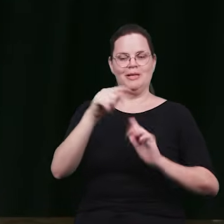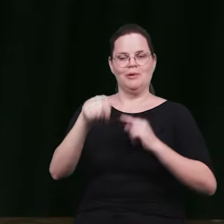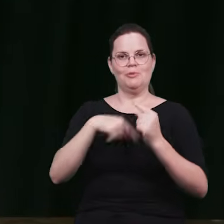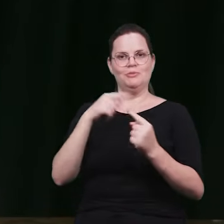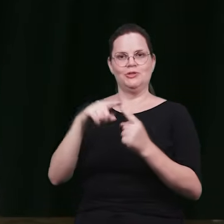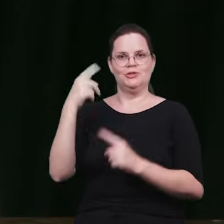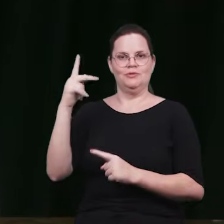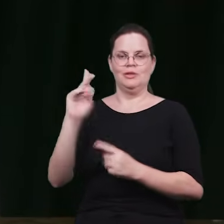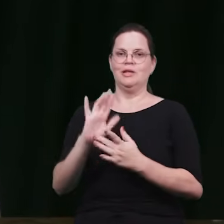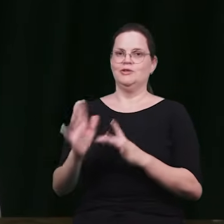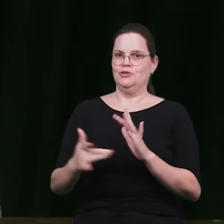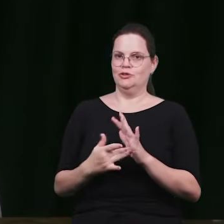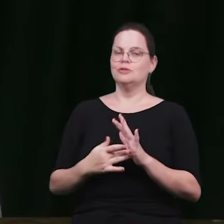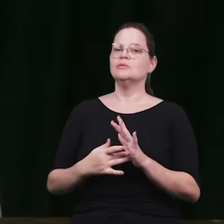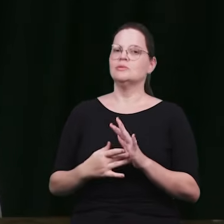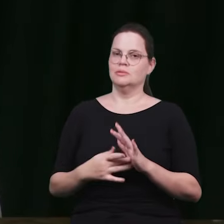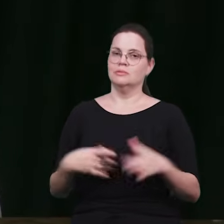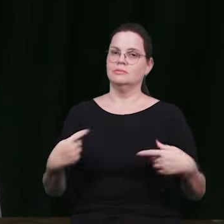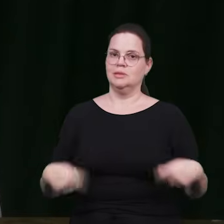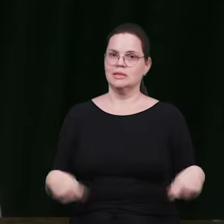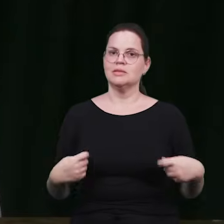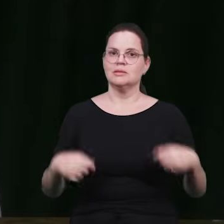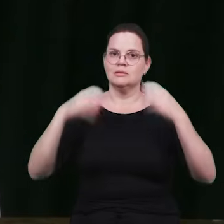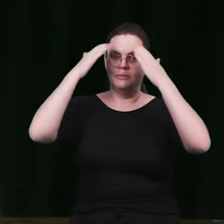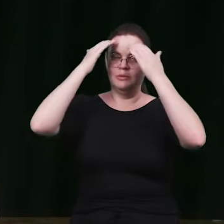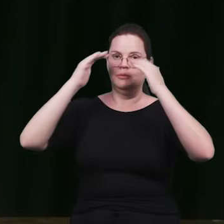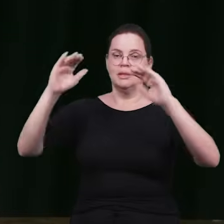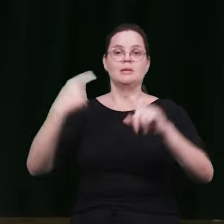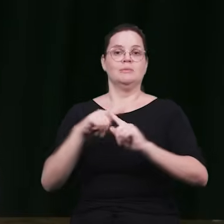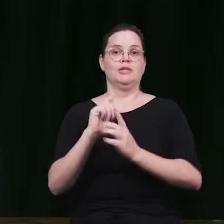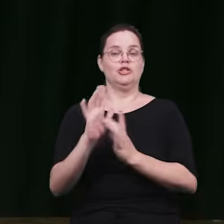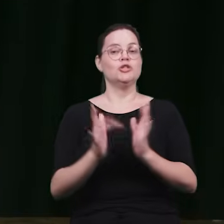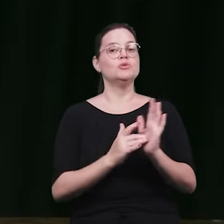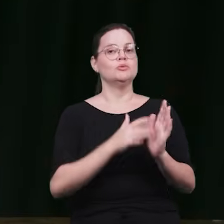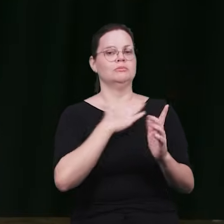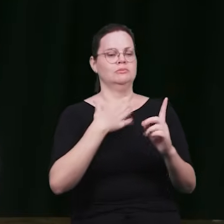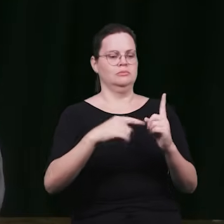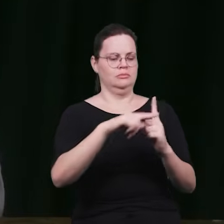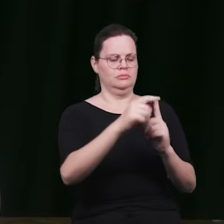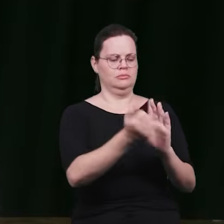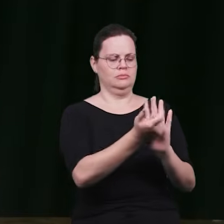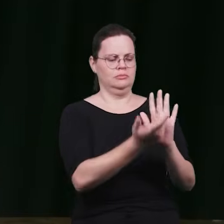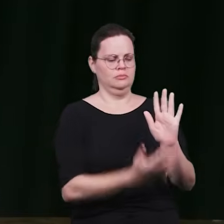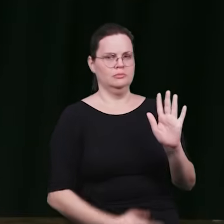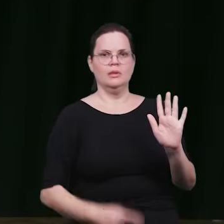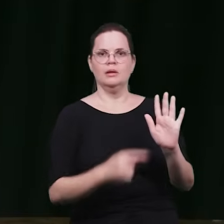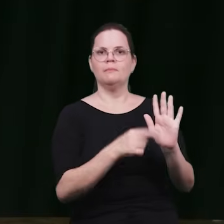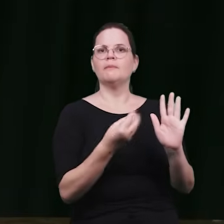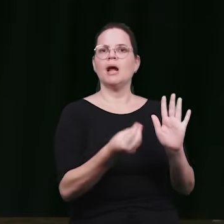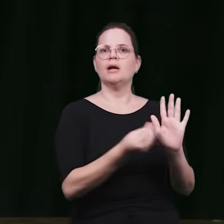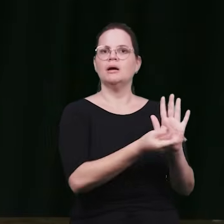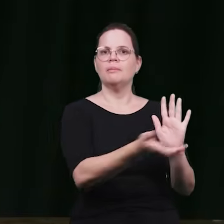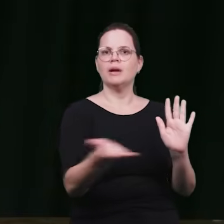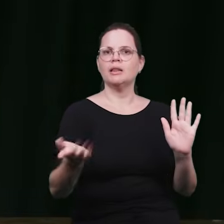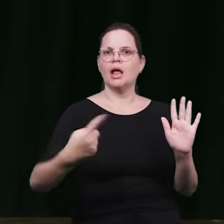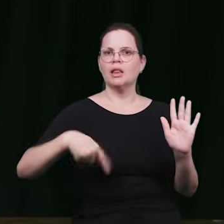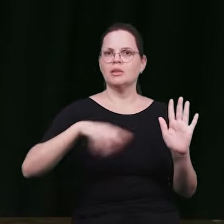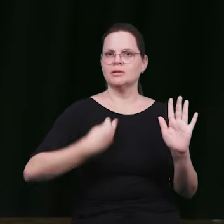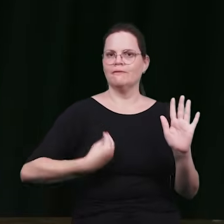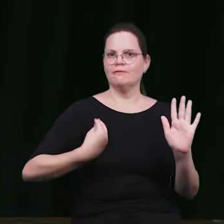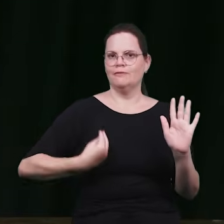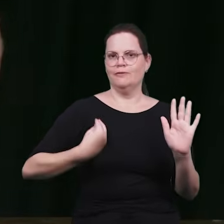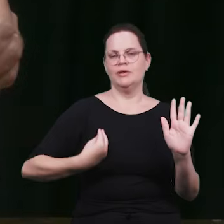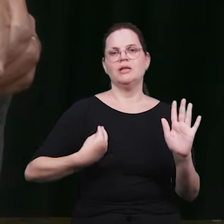veio, ele entregou sua vida, derramou seu sangue para nós pudéssemos ter